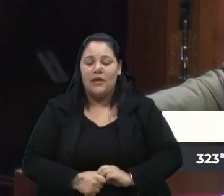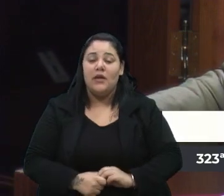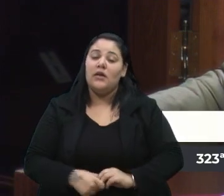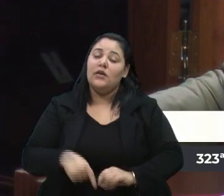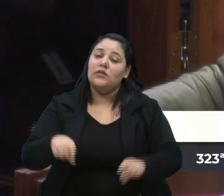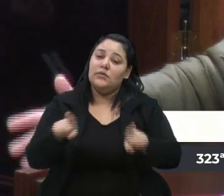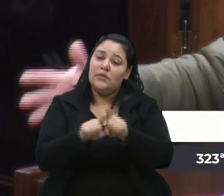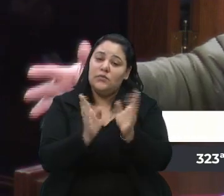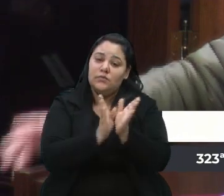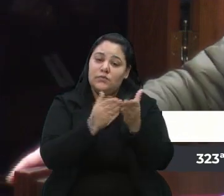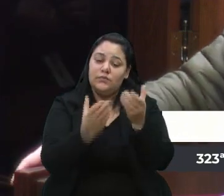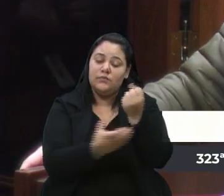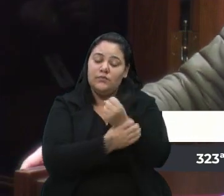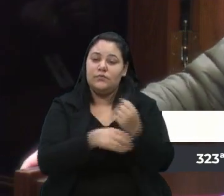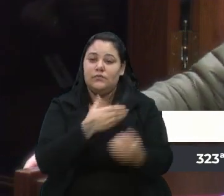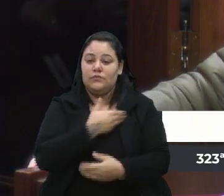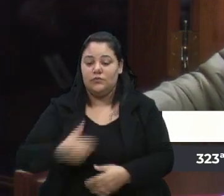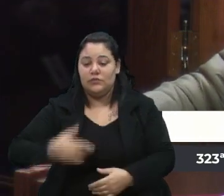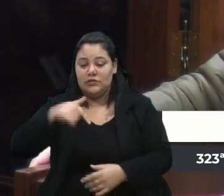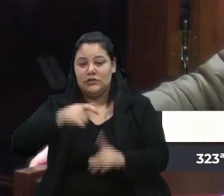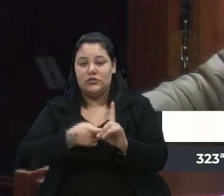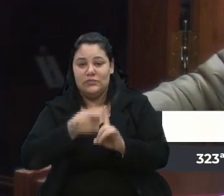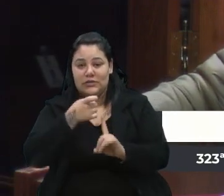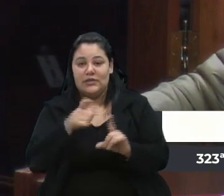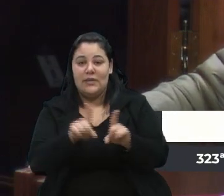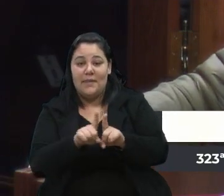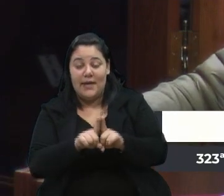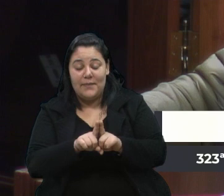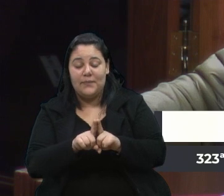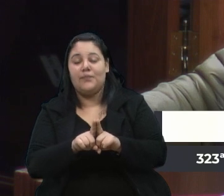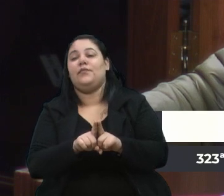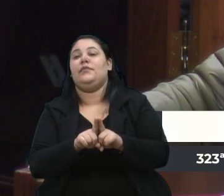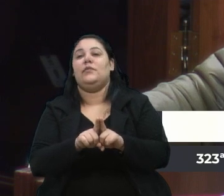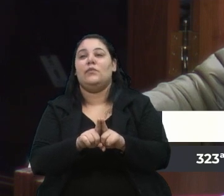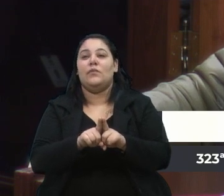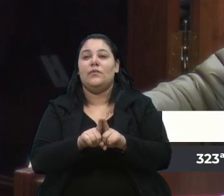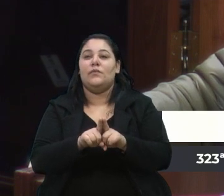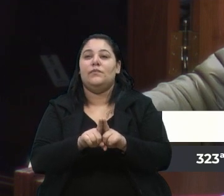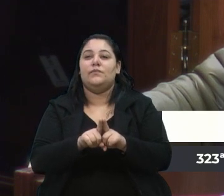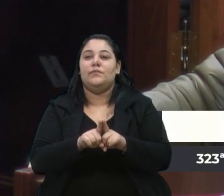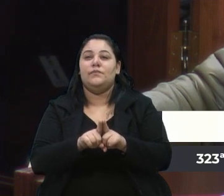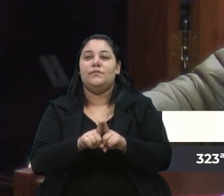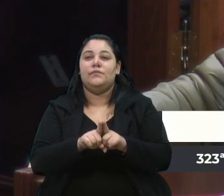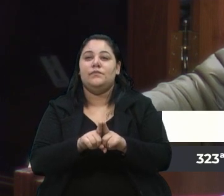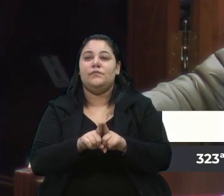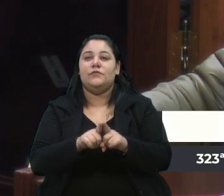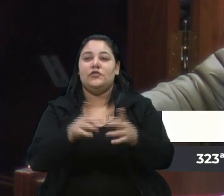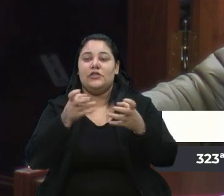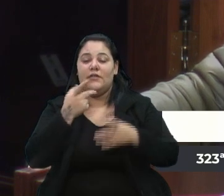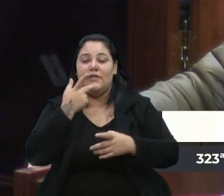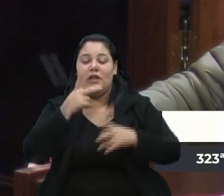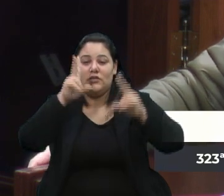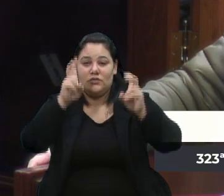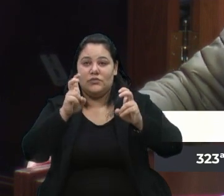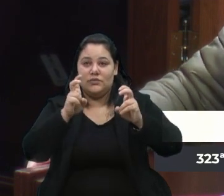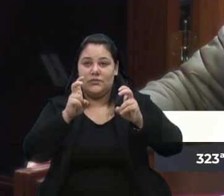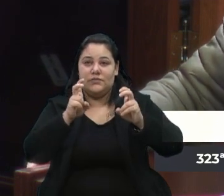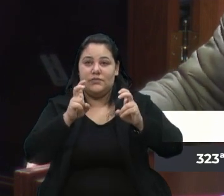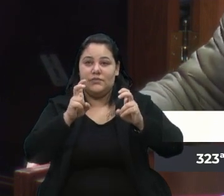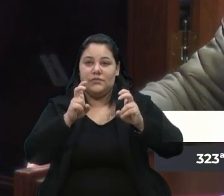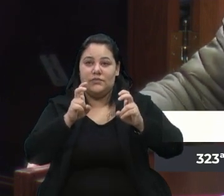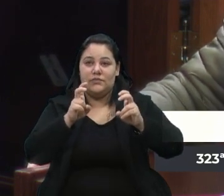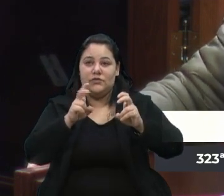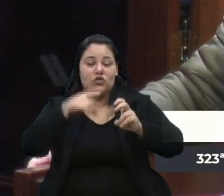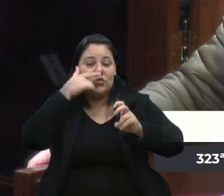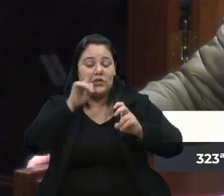comissão de Segurança Pública neste mês nós queremos trazer os órgãos de segurança para que a gente consiga mostrar a